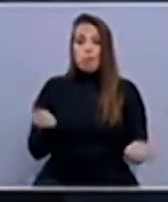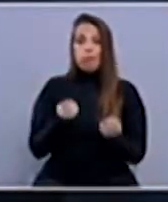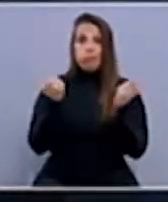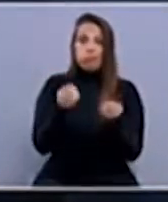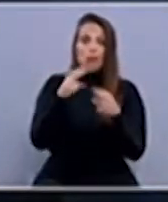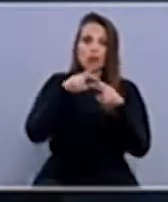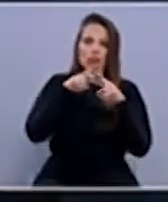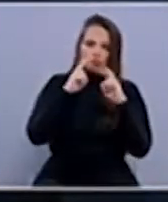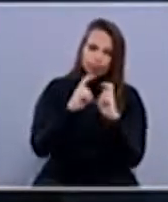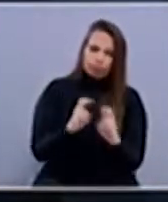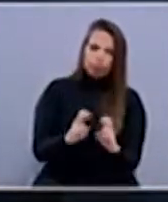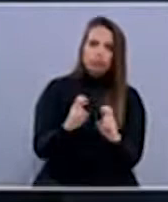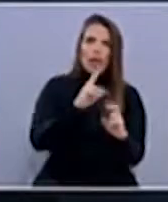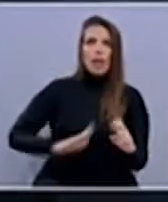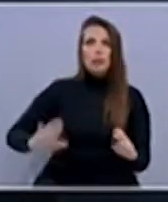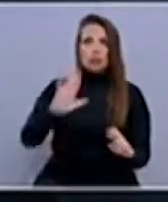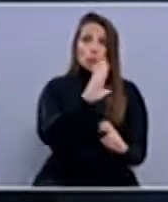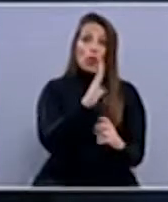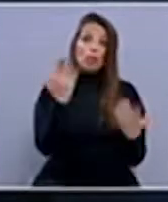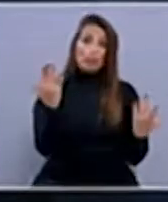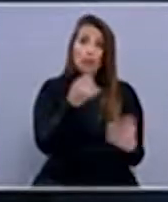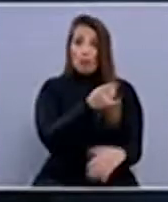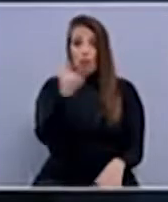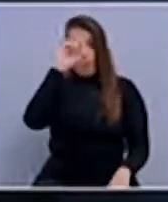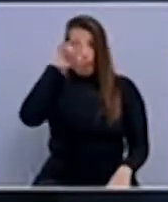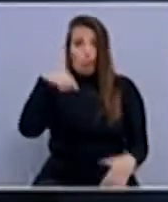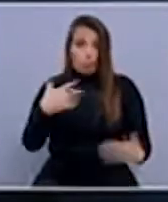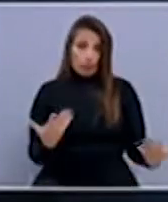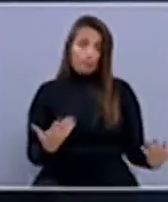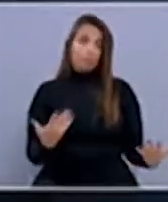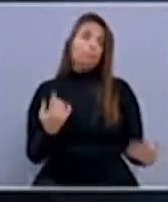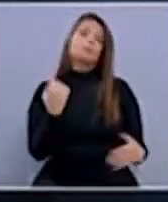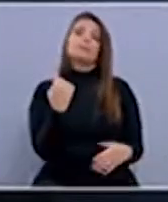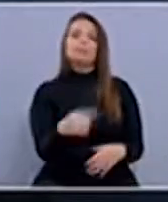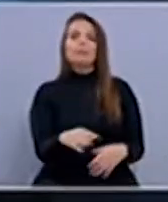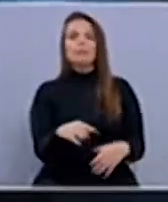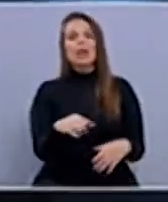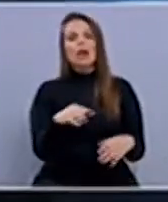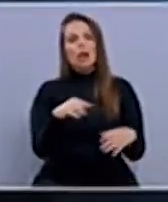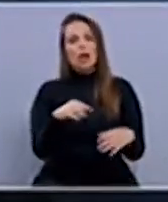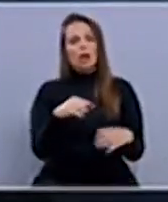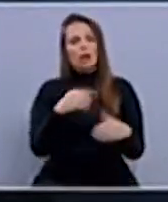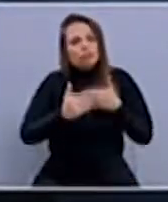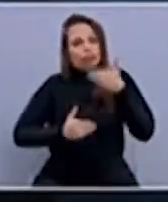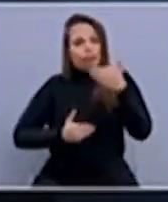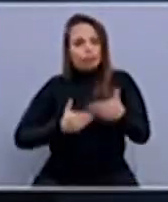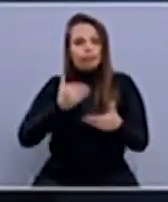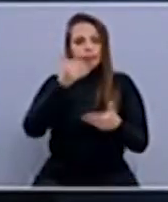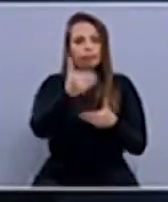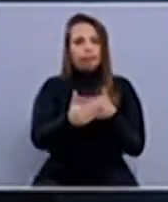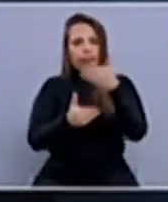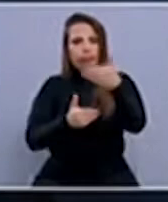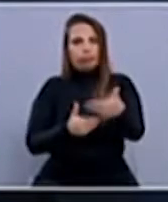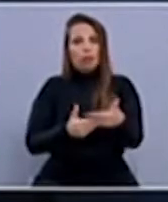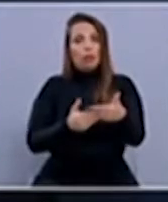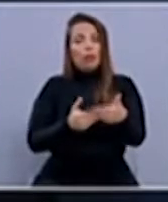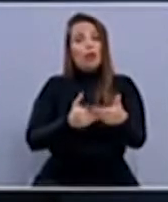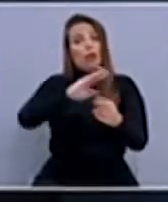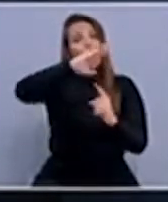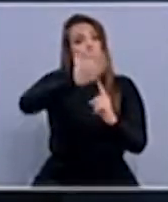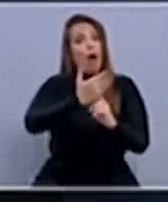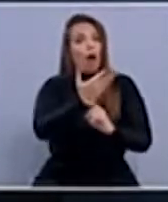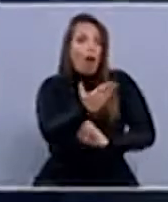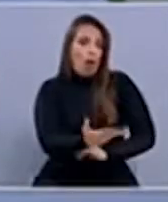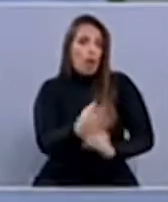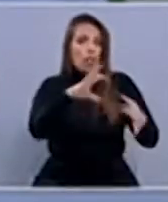auditorias no âmbito nacional e como sabem também a procedimentos que serão as ações que